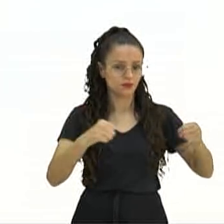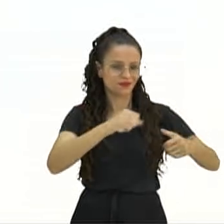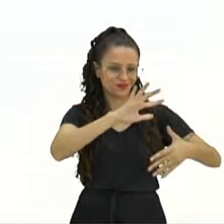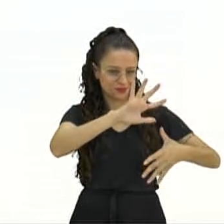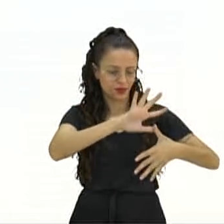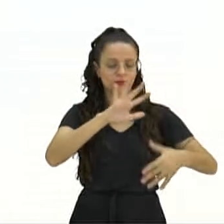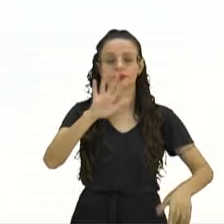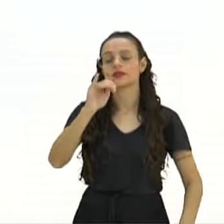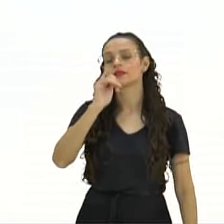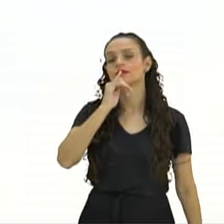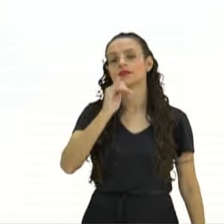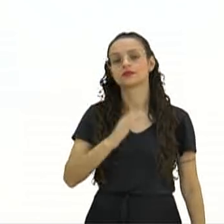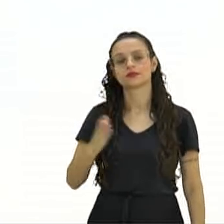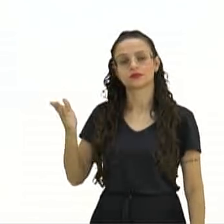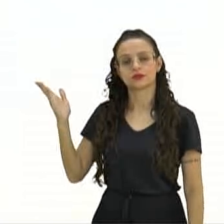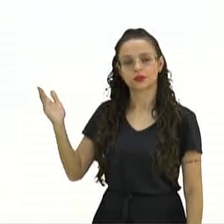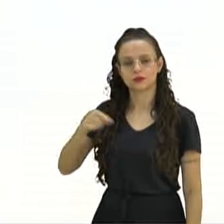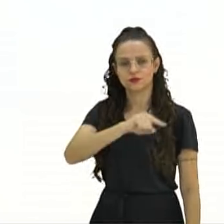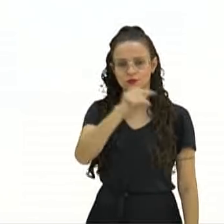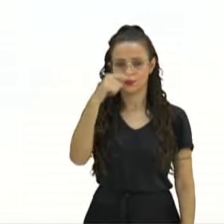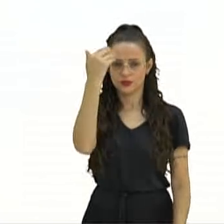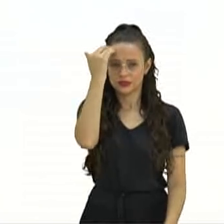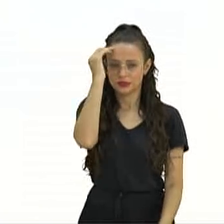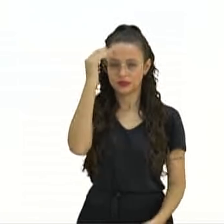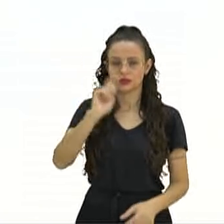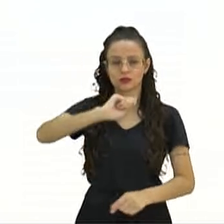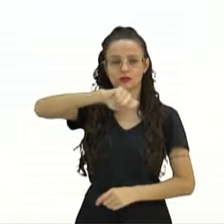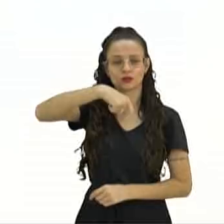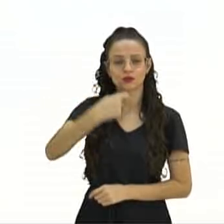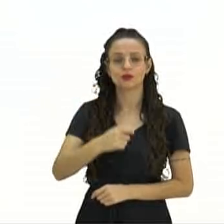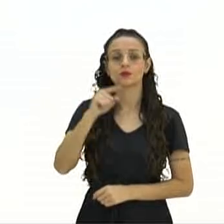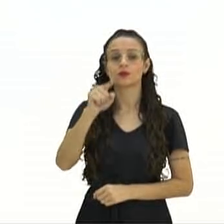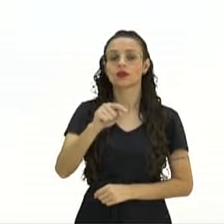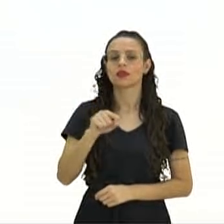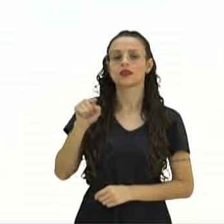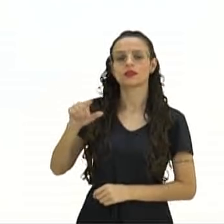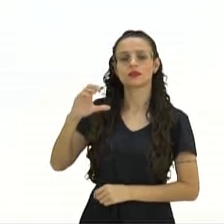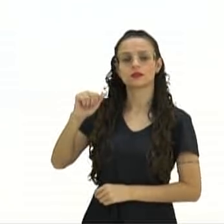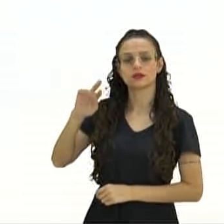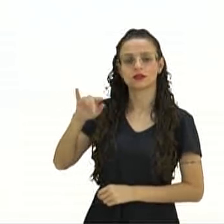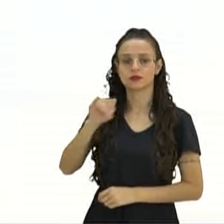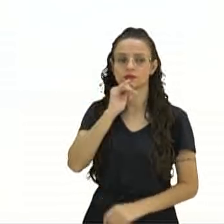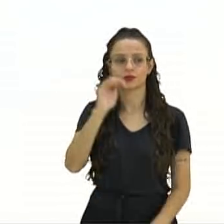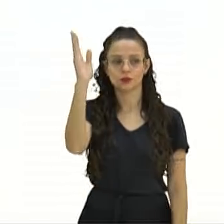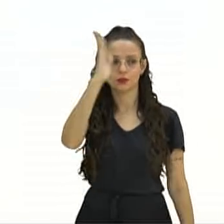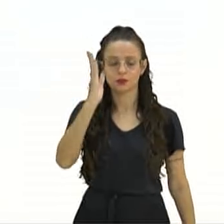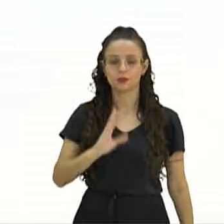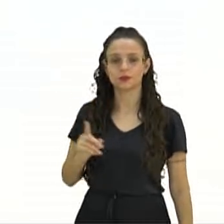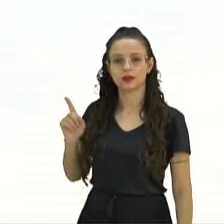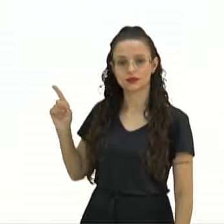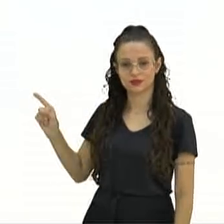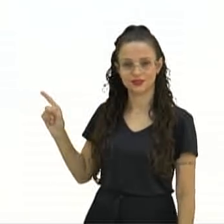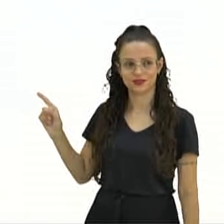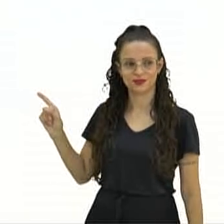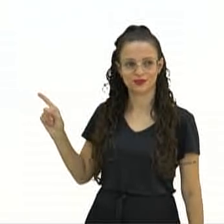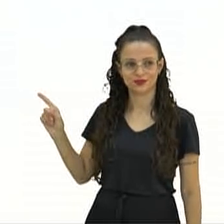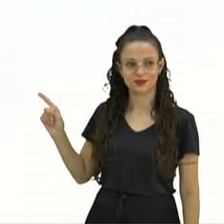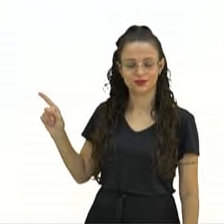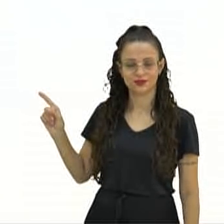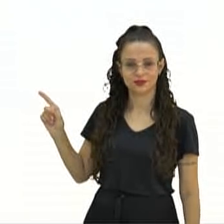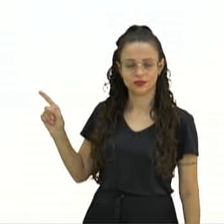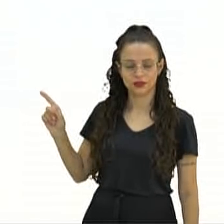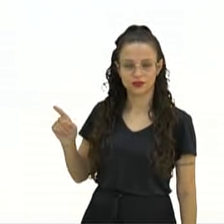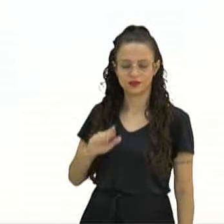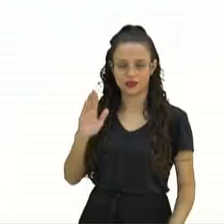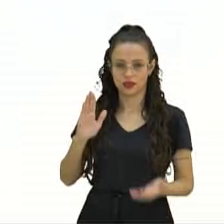temos o exemplo ali para a gente entender essa questão ali das cartas. Então, o Brasil, ali a gente diz que é um exemplo de articulação